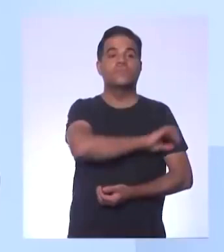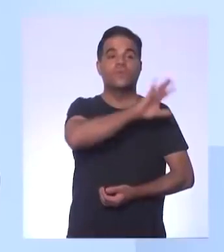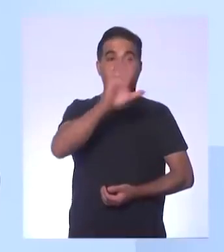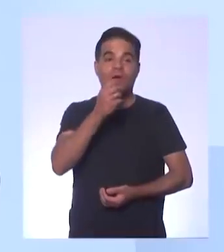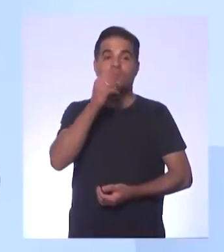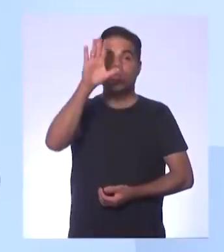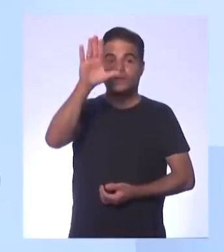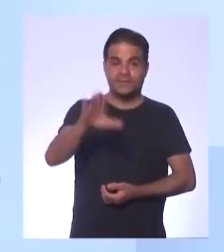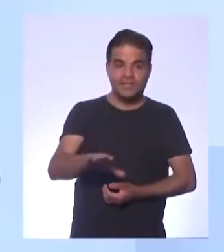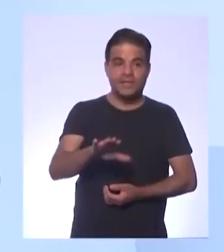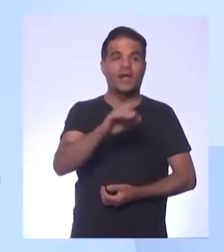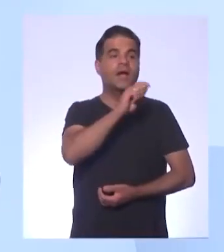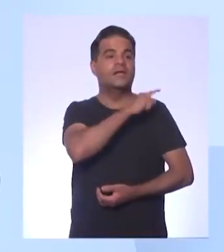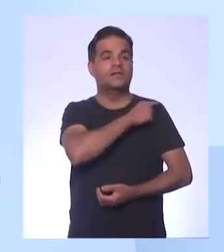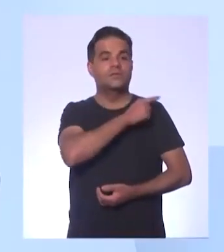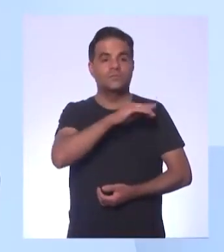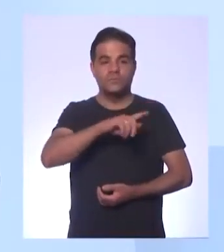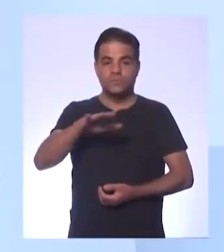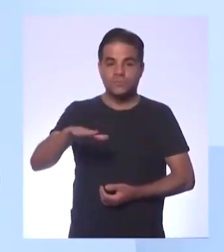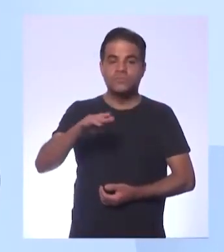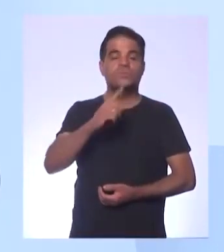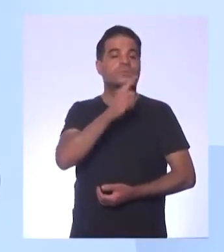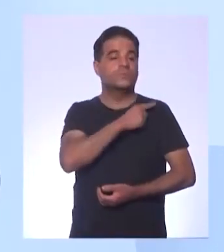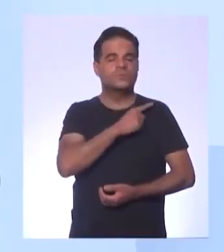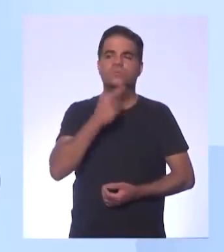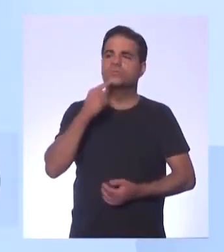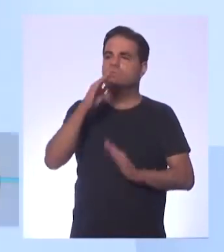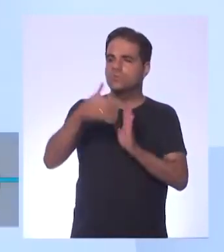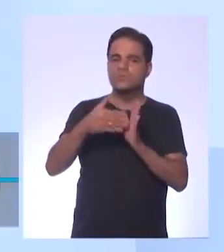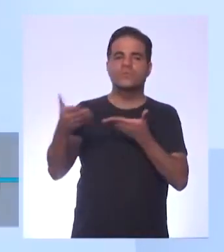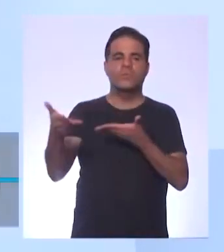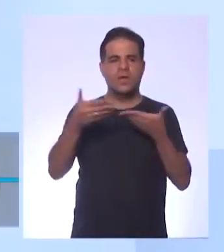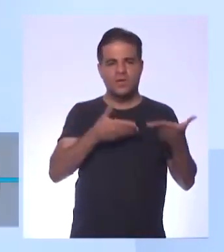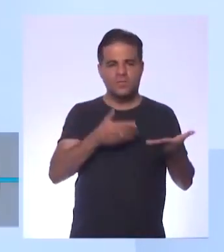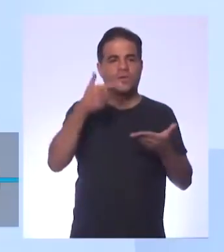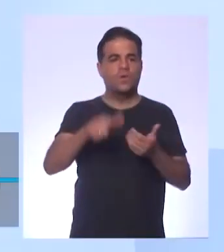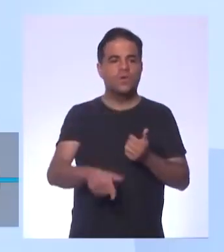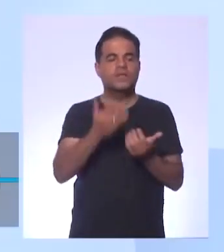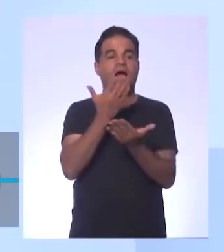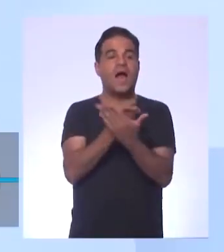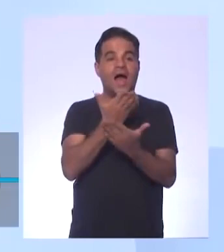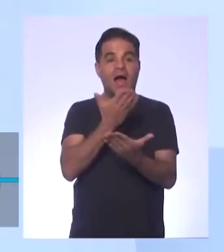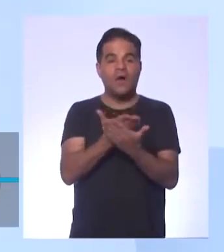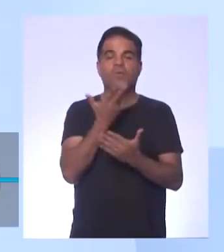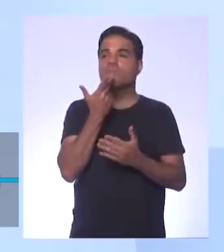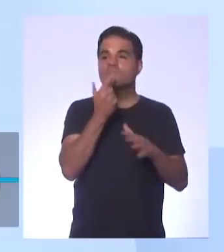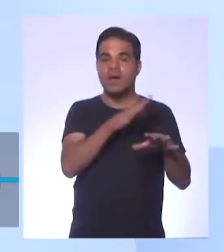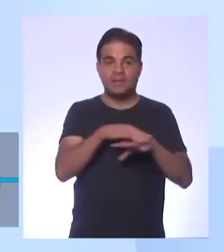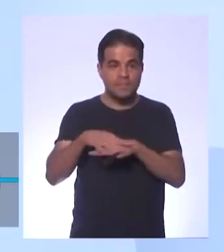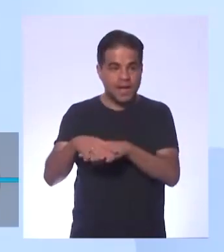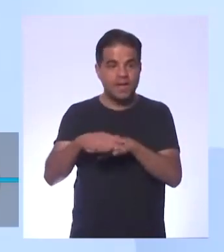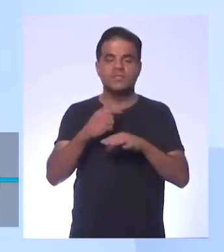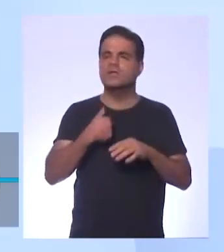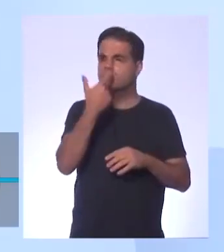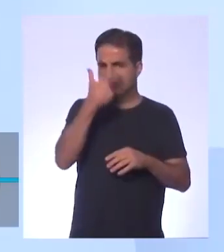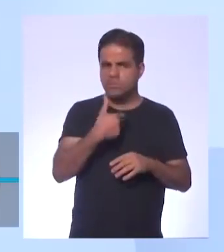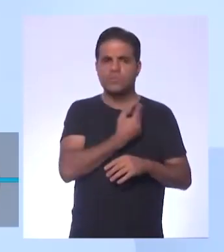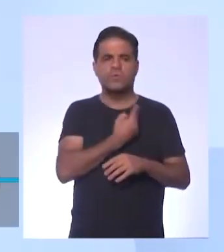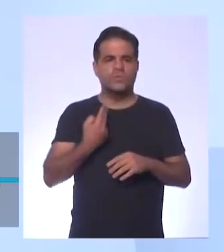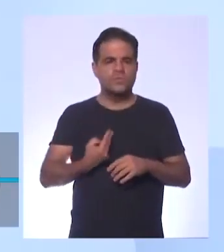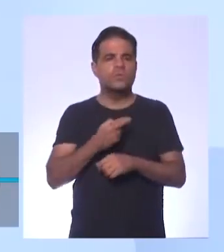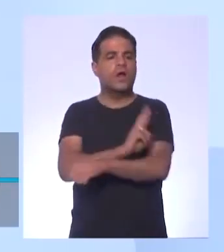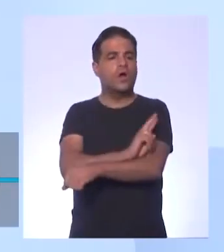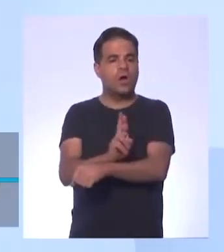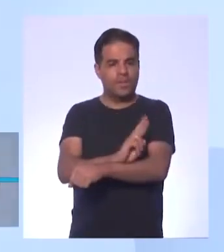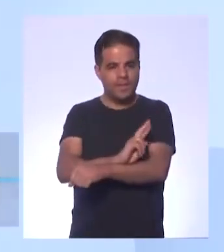Olá, boa tarde, alunos da primeira série do ensino médio. Sejam todos bem-vindos a mais uma aula de matemática. Eu sou a professora Roberta